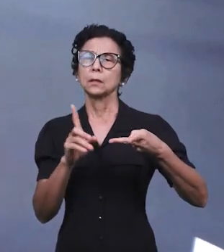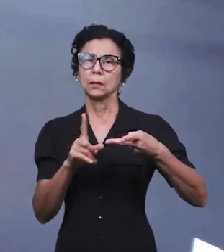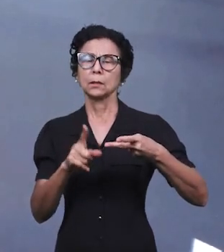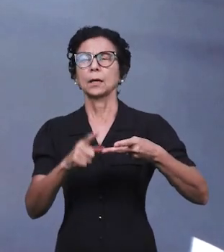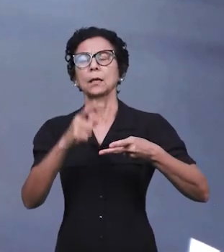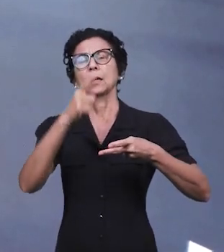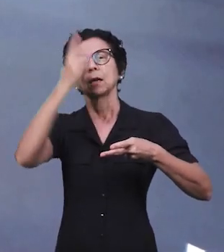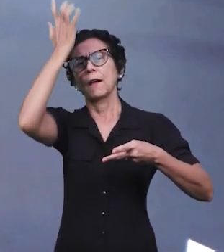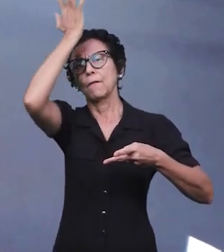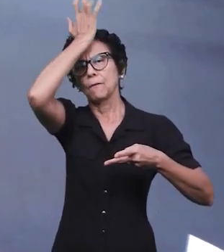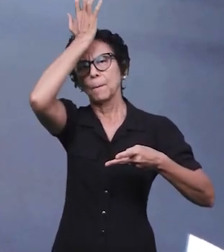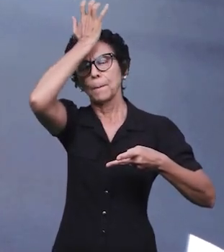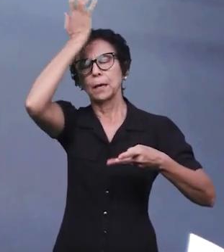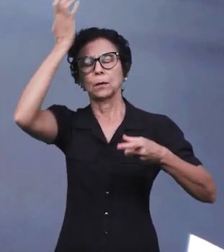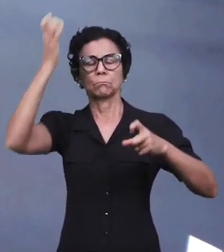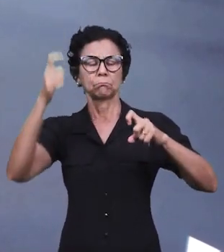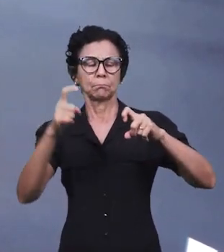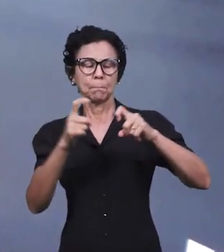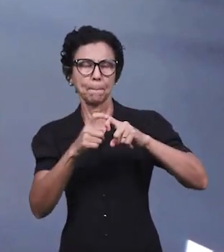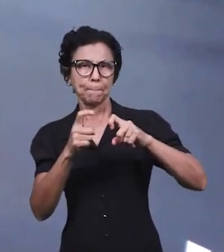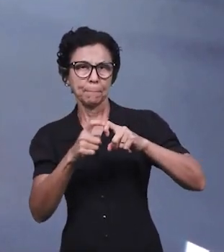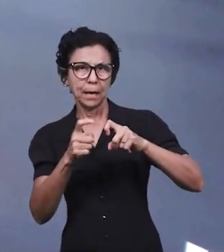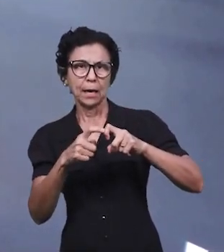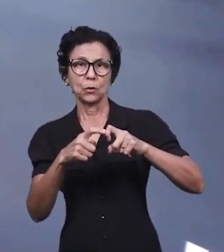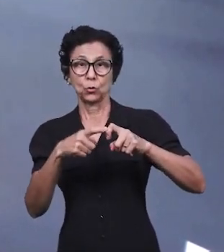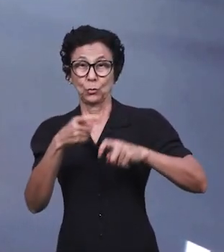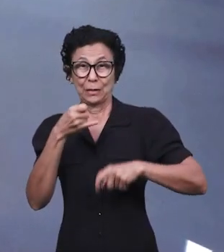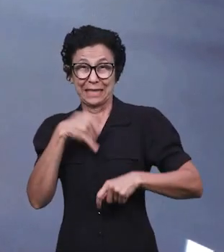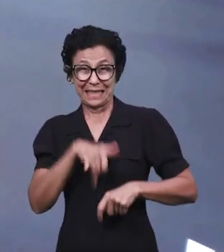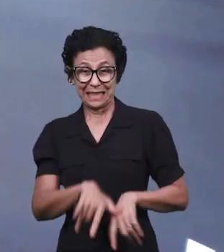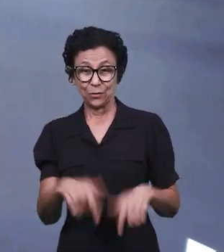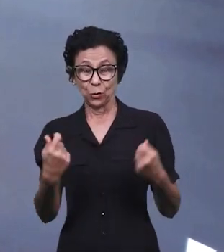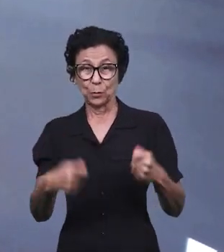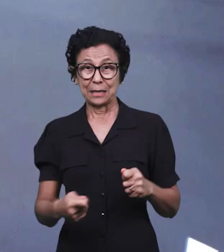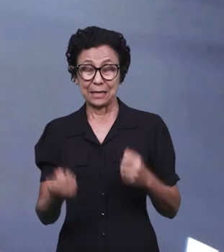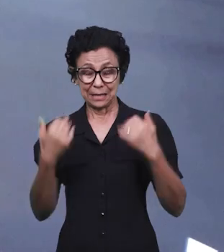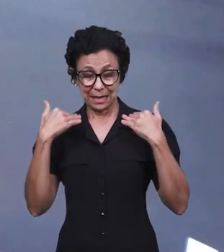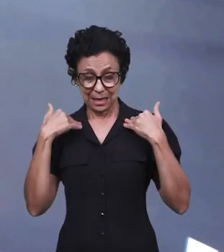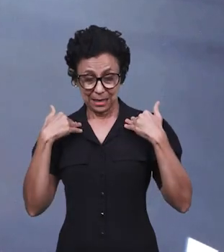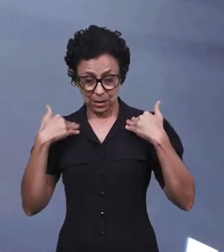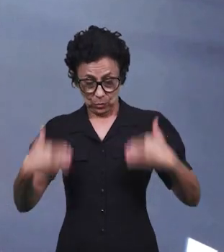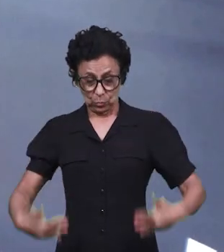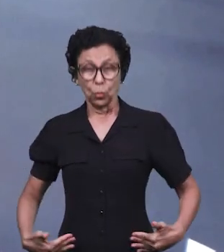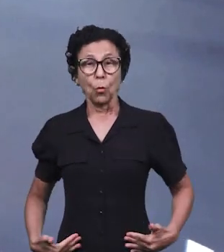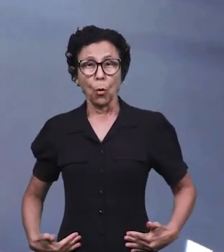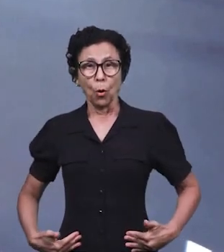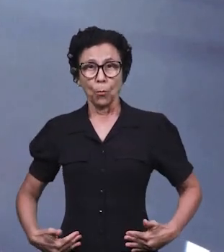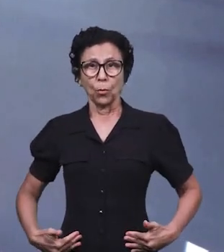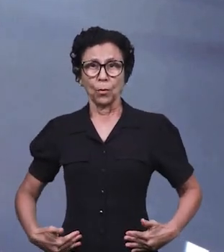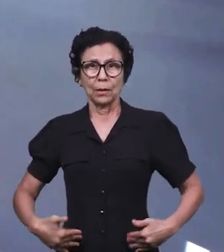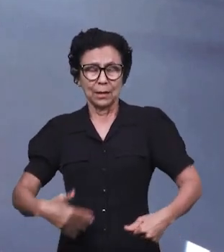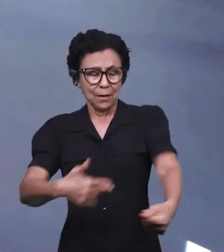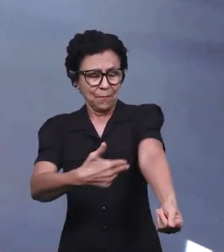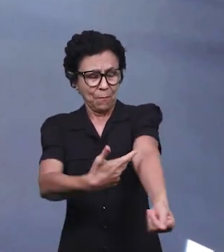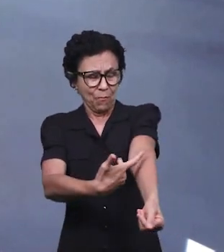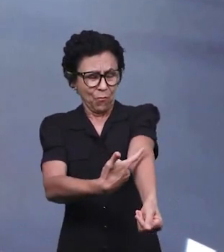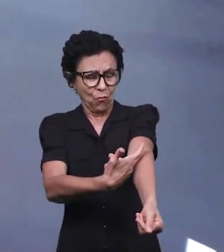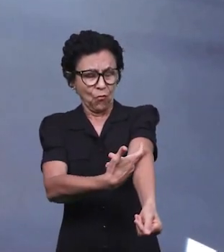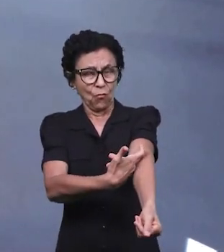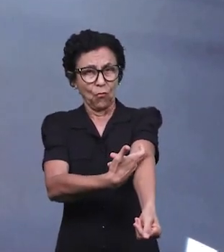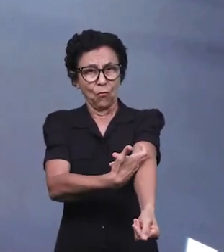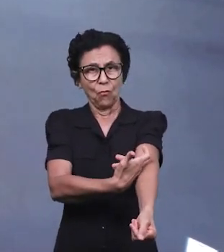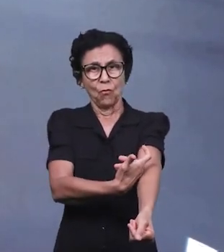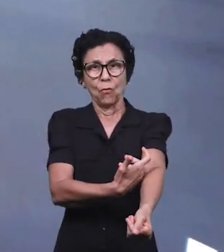manobra evasiva dentro do corpo da pessoa, aplicar alguma medicação, o médico está ali, um